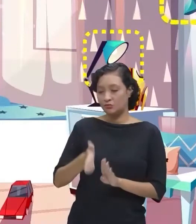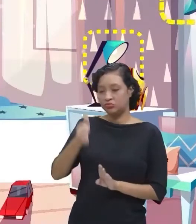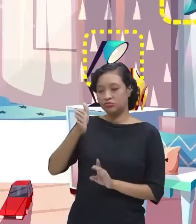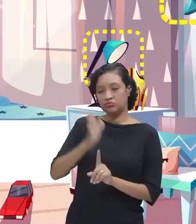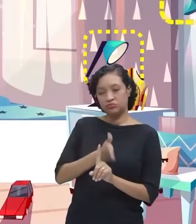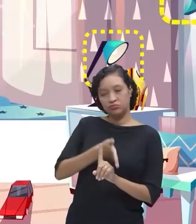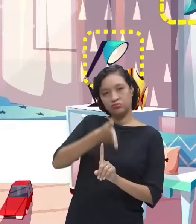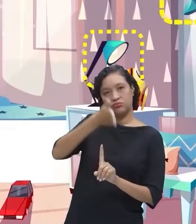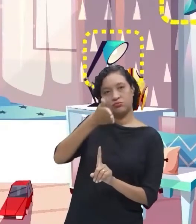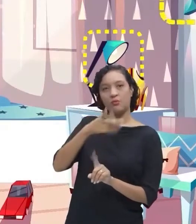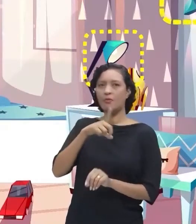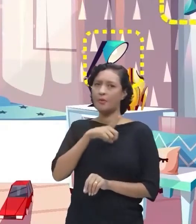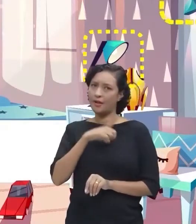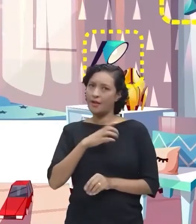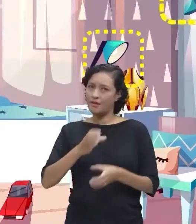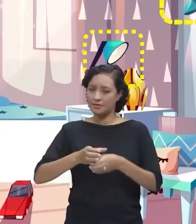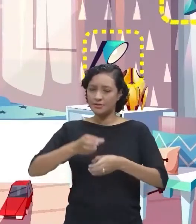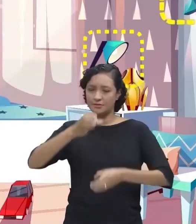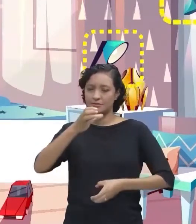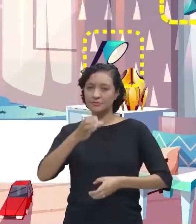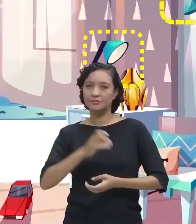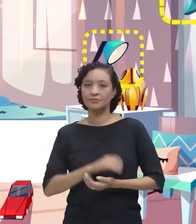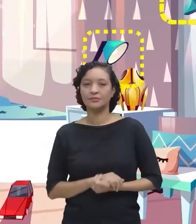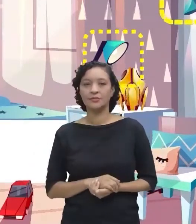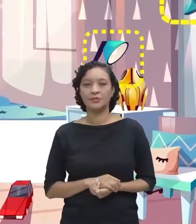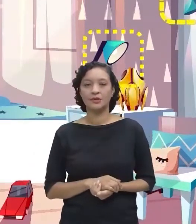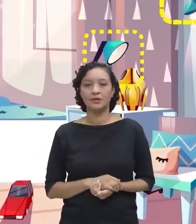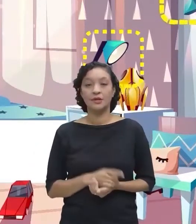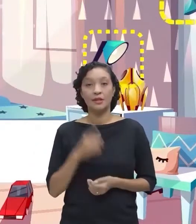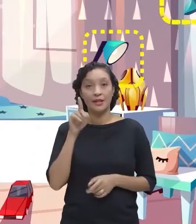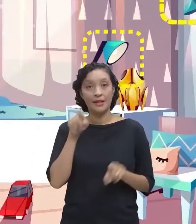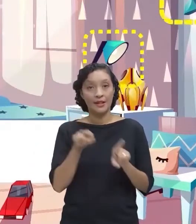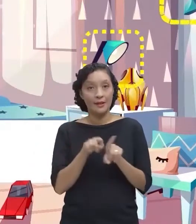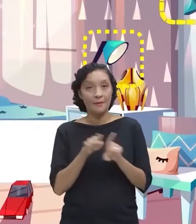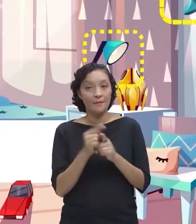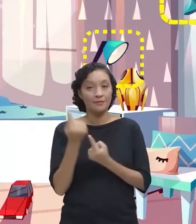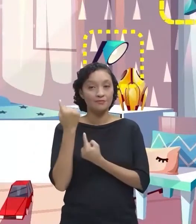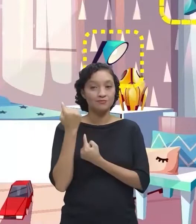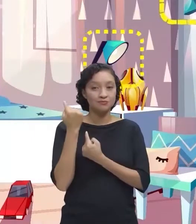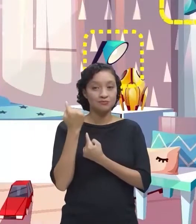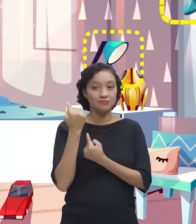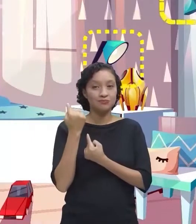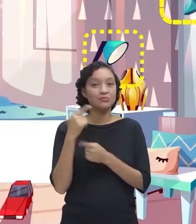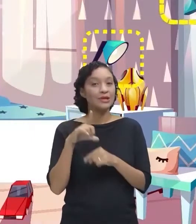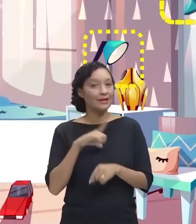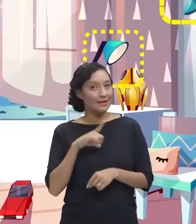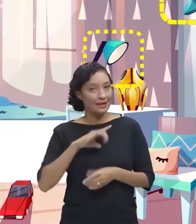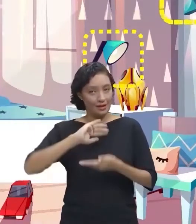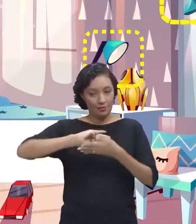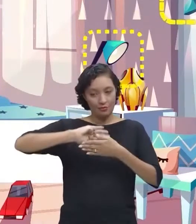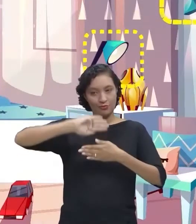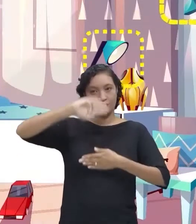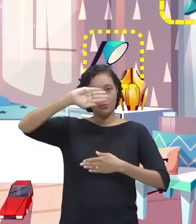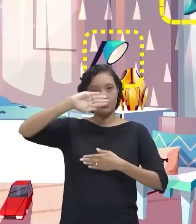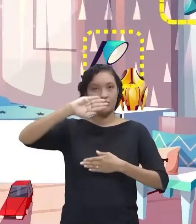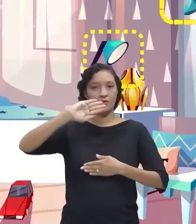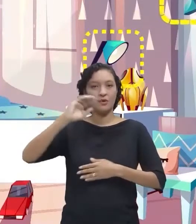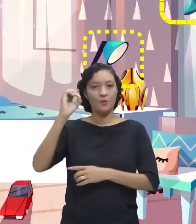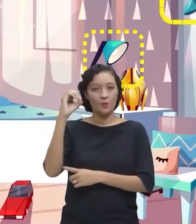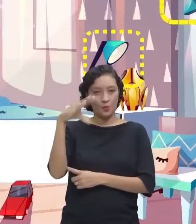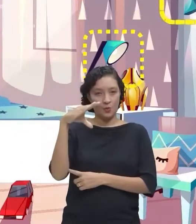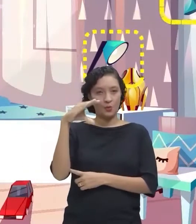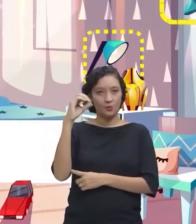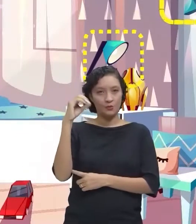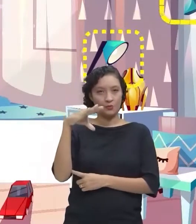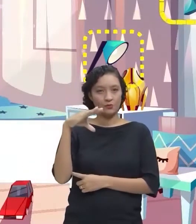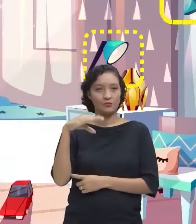cone. Ali para trás de mim, ó, tem um lustre, ó, na parede também, né? Uma lanterna na